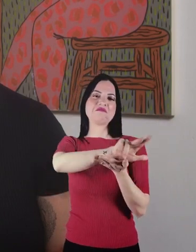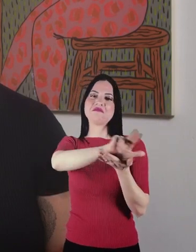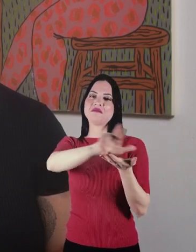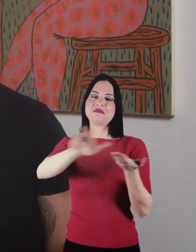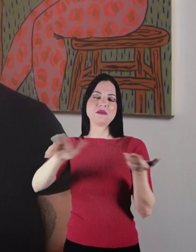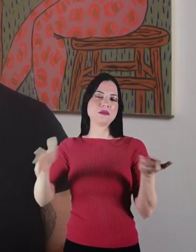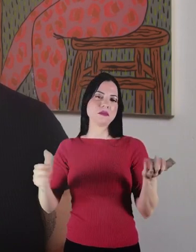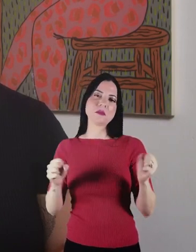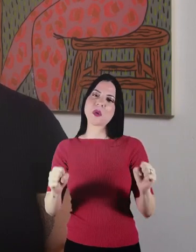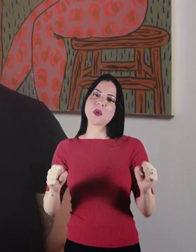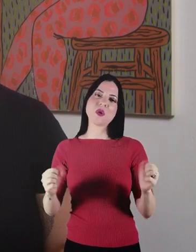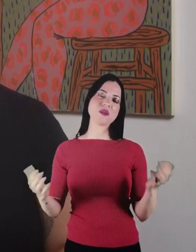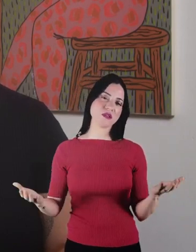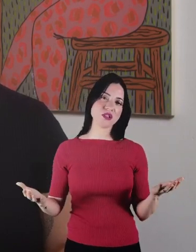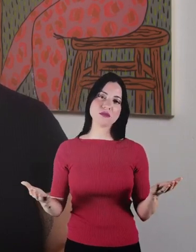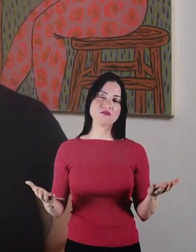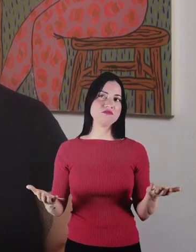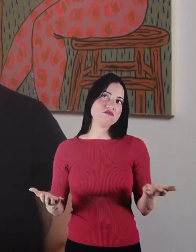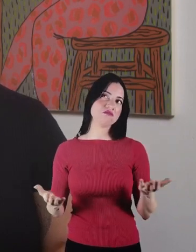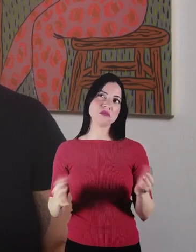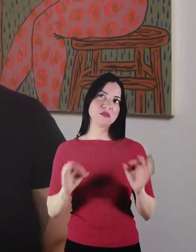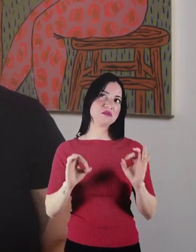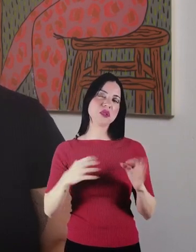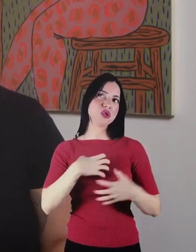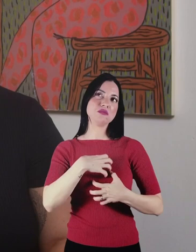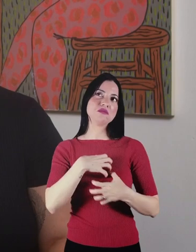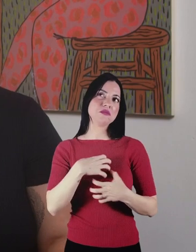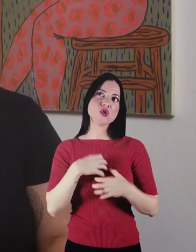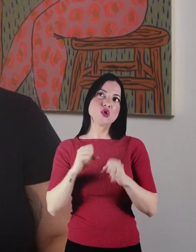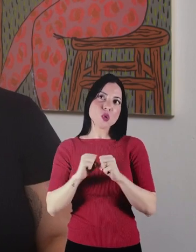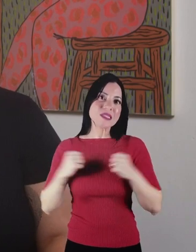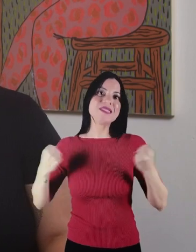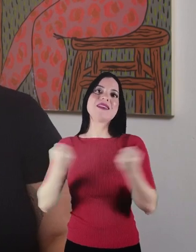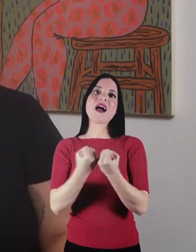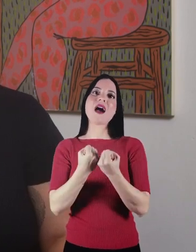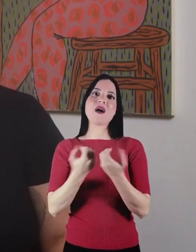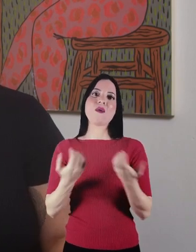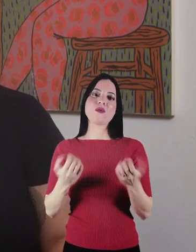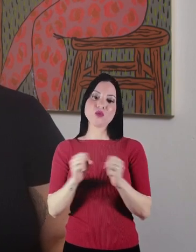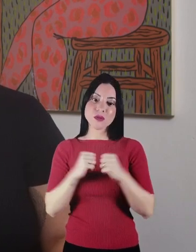mais política mesmo, entendendo que é algo social que está ali colocado, né?